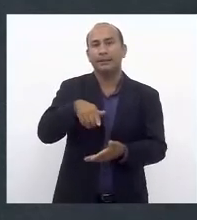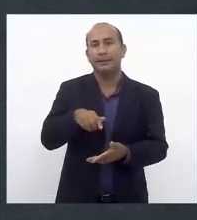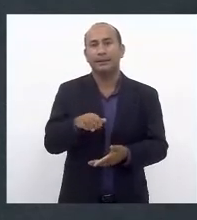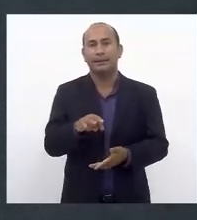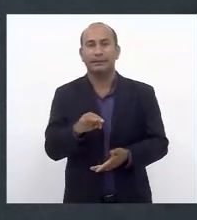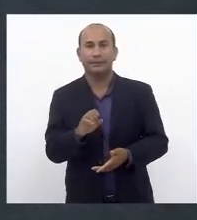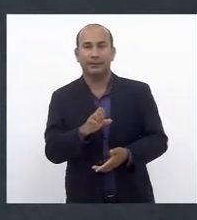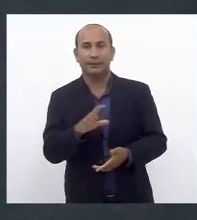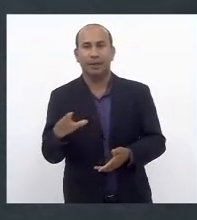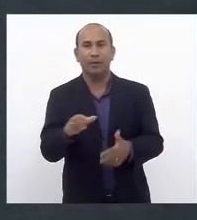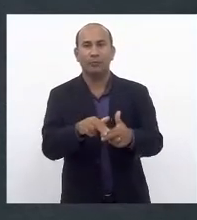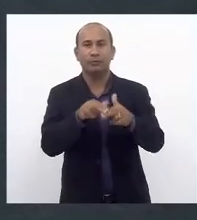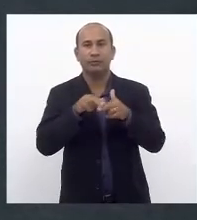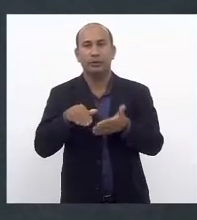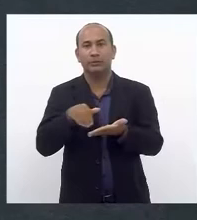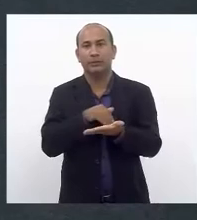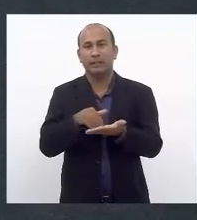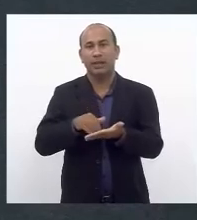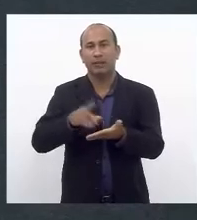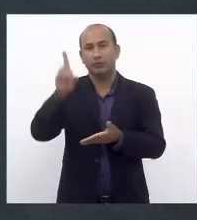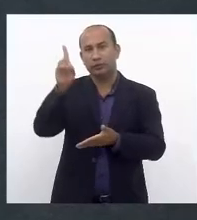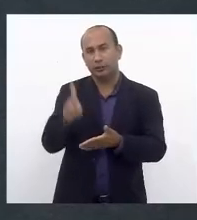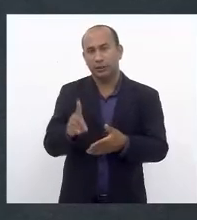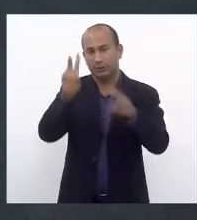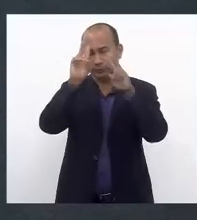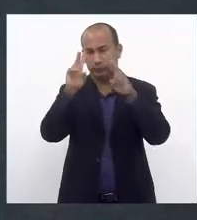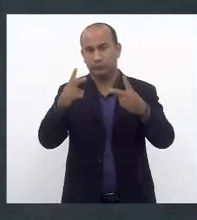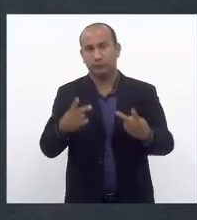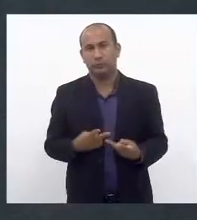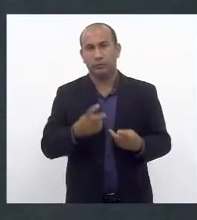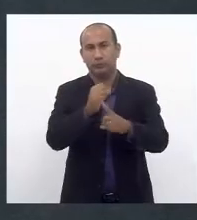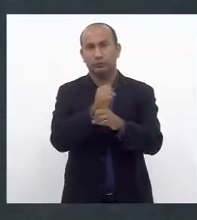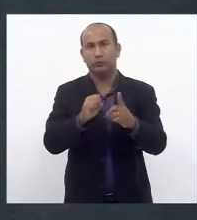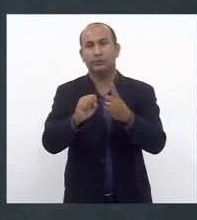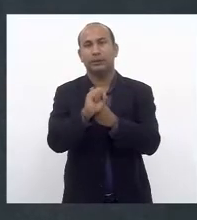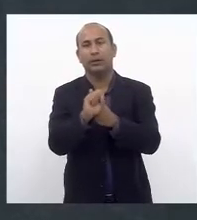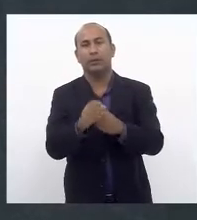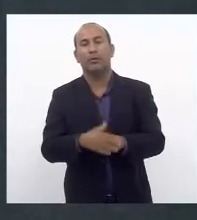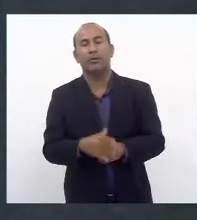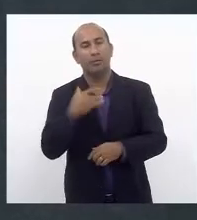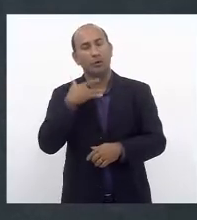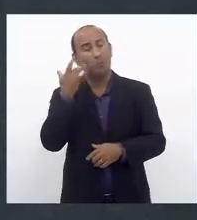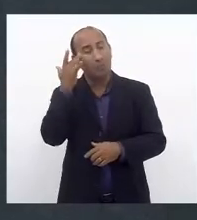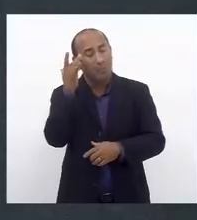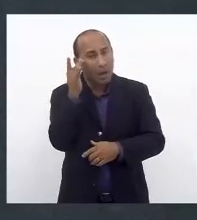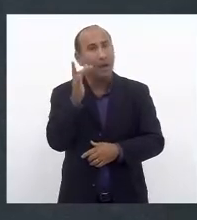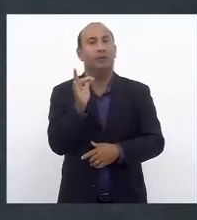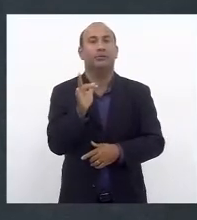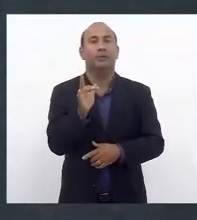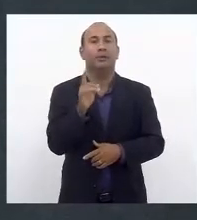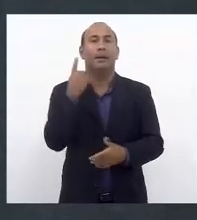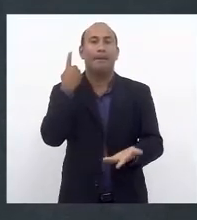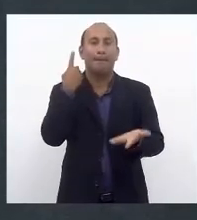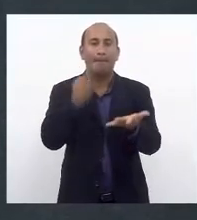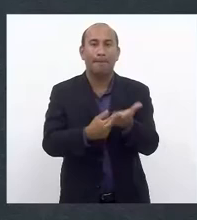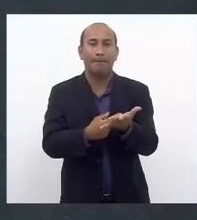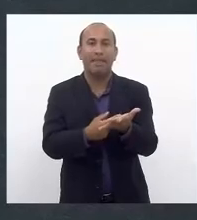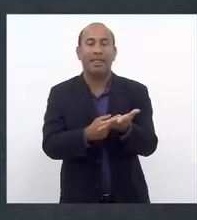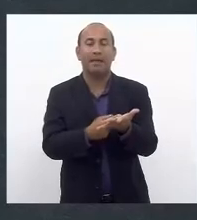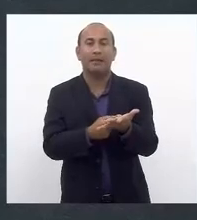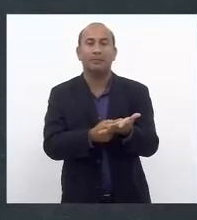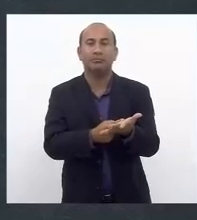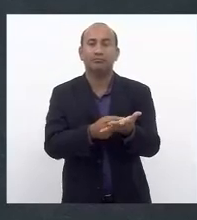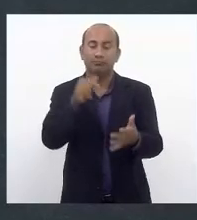é secretário de Direitos Humanos, de Assistência Social e Direitos Humanos. Acho que é um marco, né,